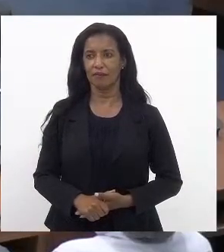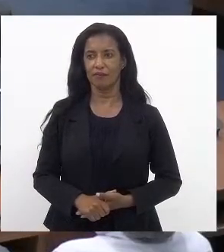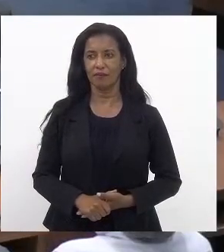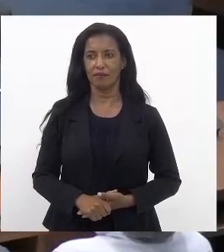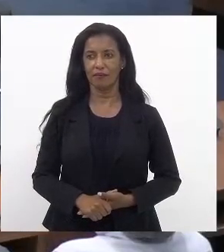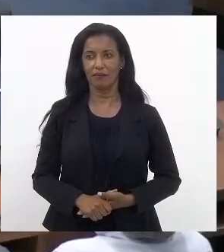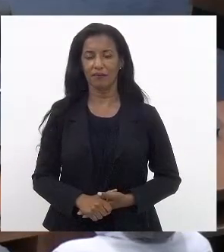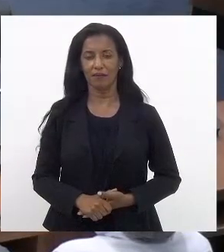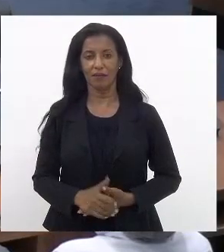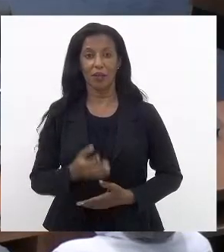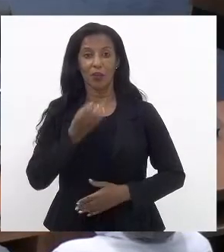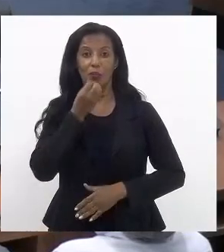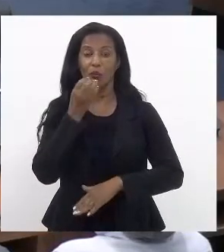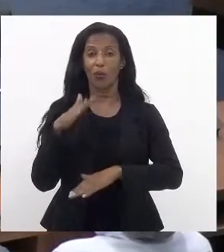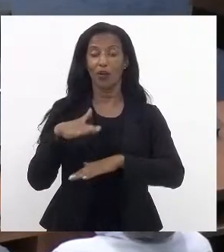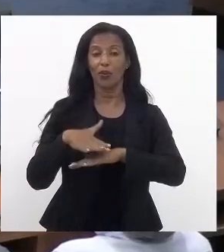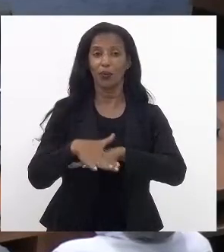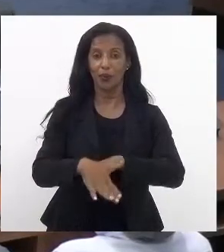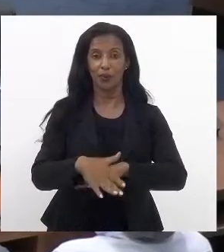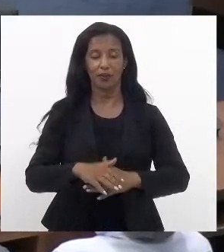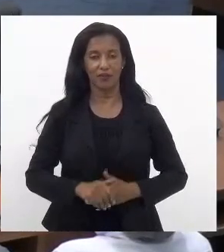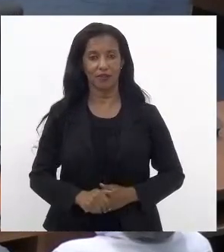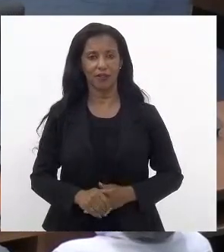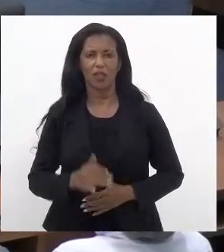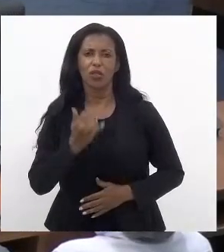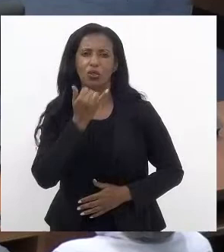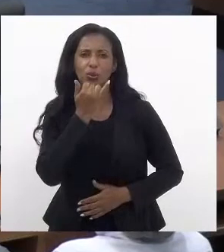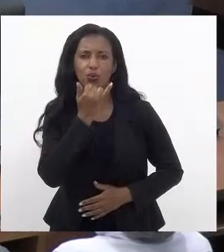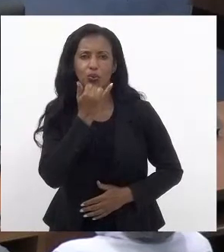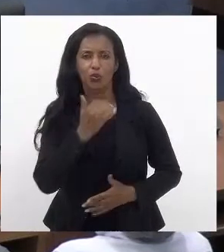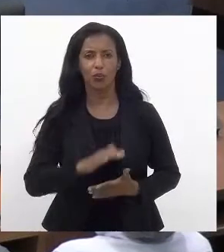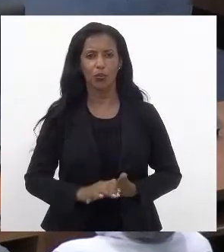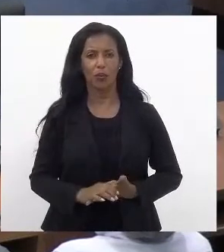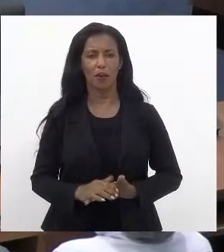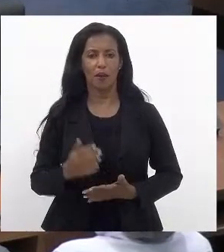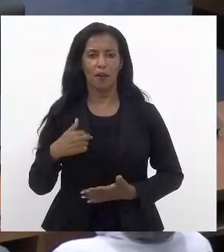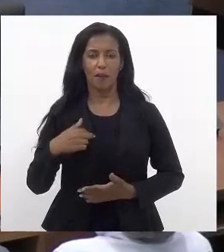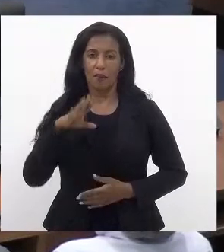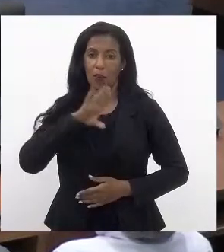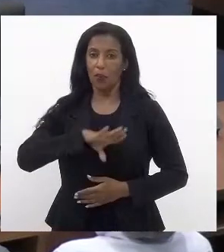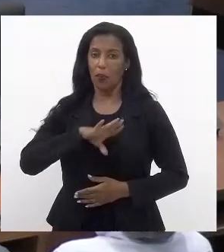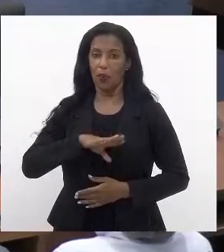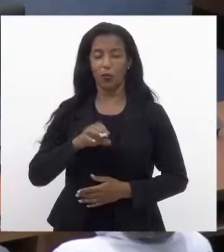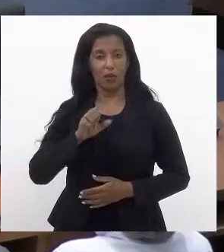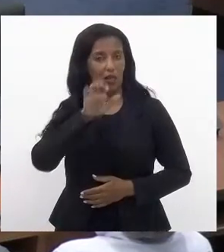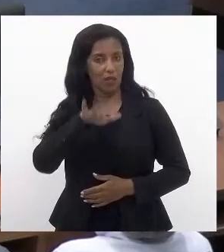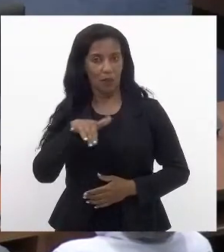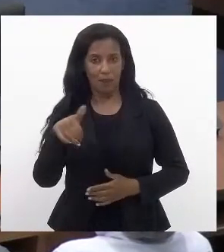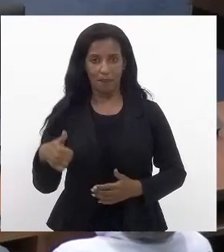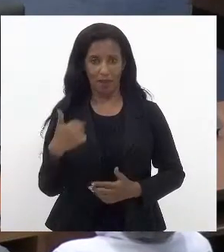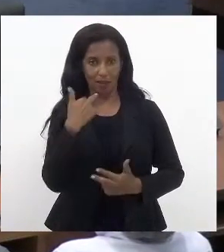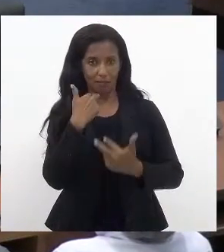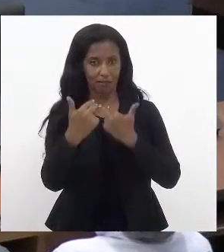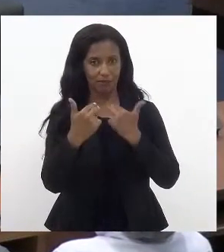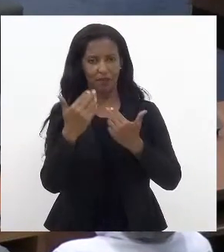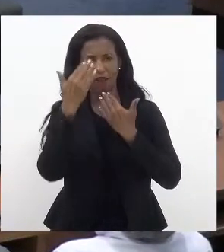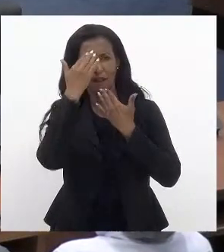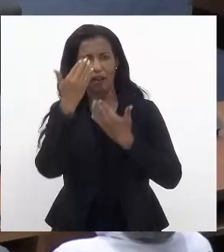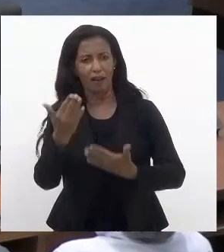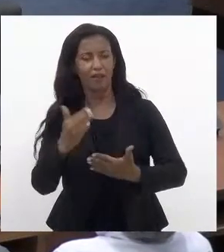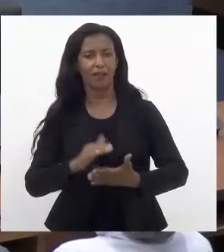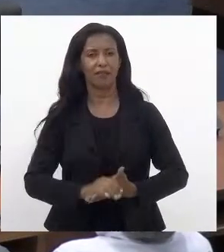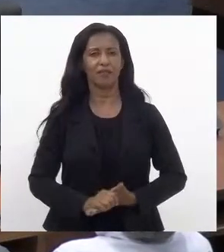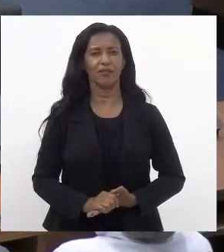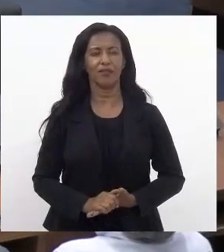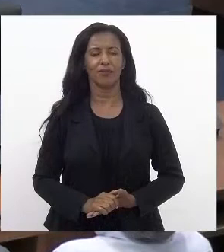Buenas noches. Disculpen, mi portugués no es muy bien. Agradezco